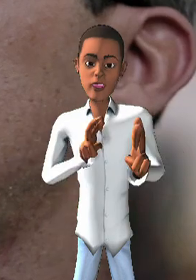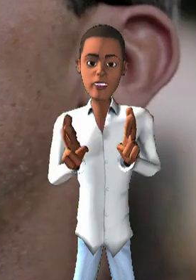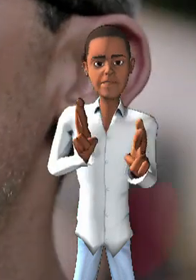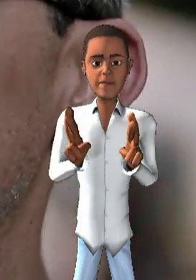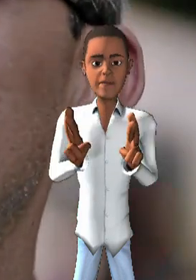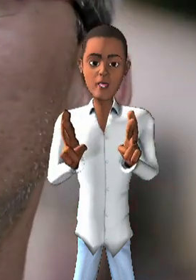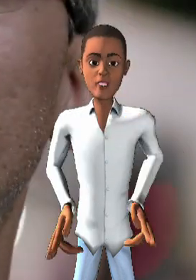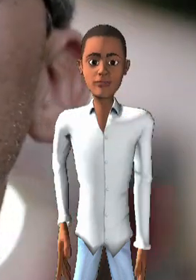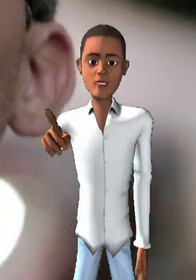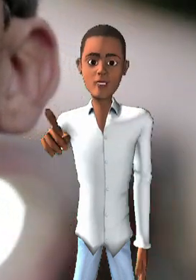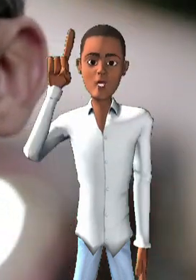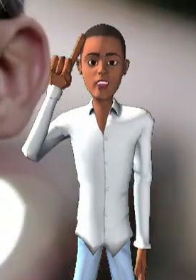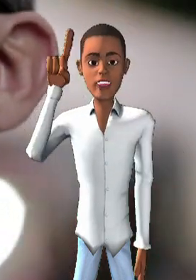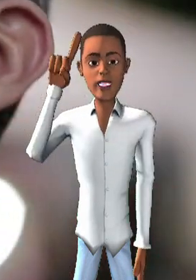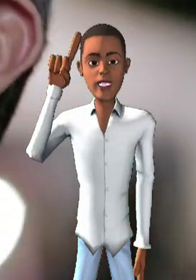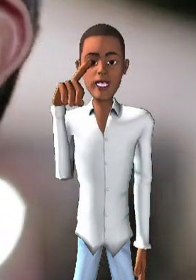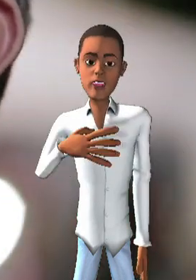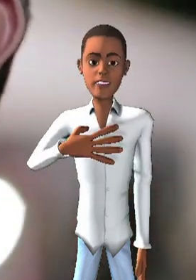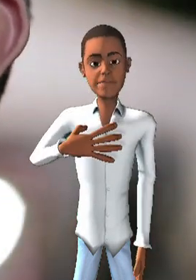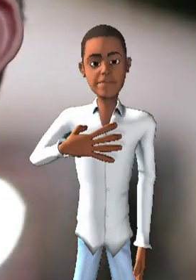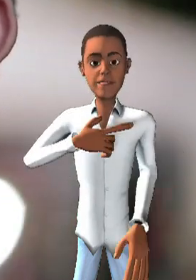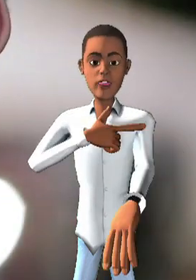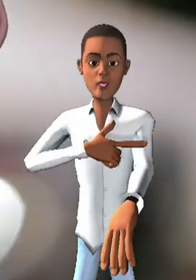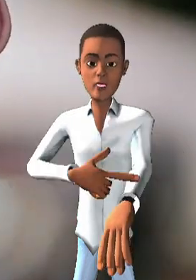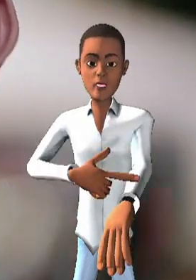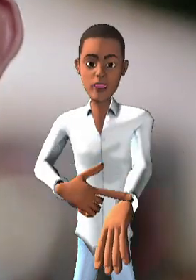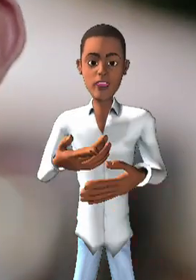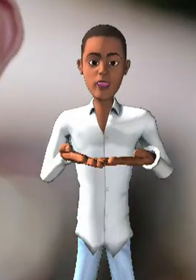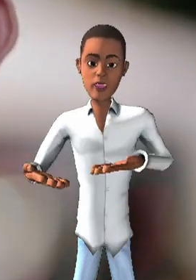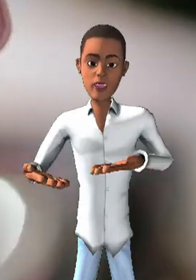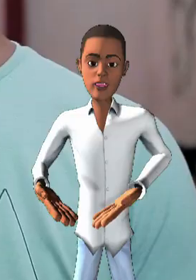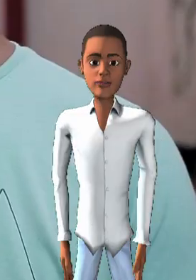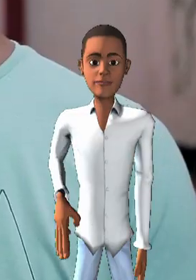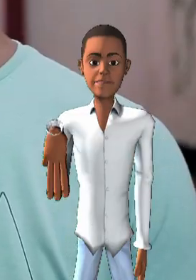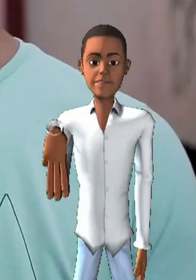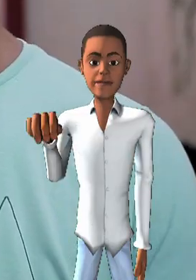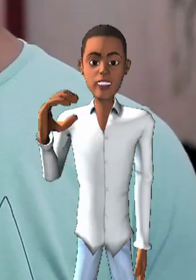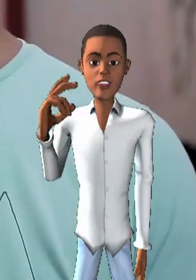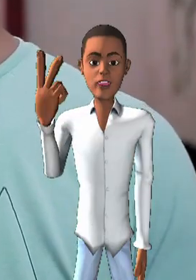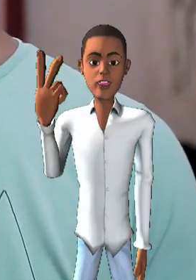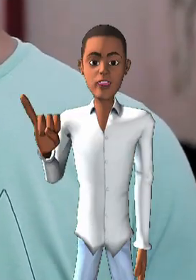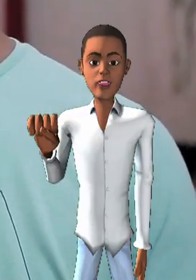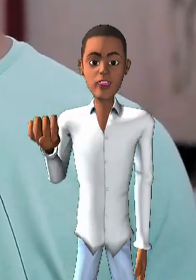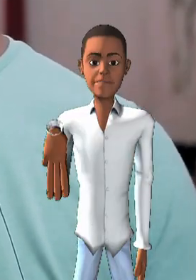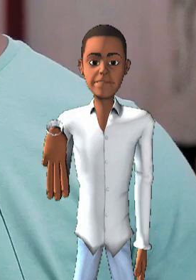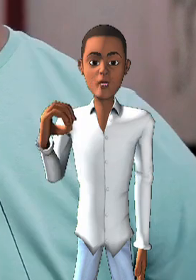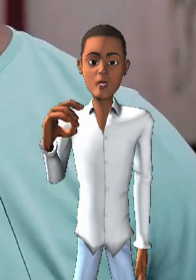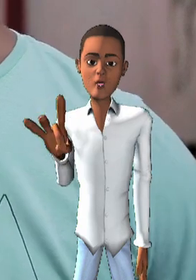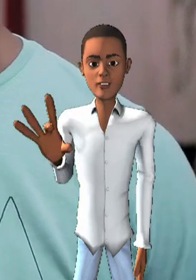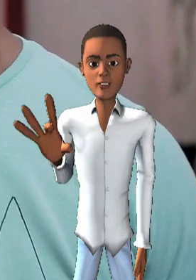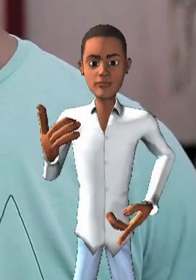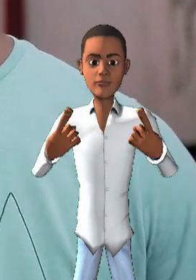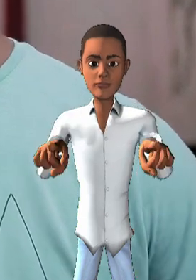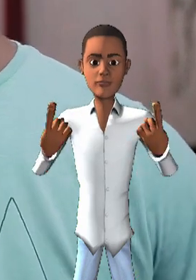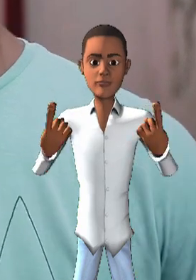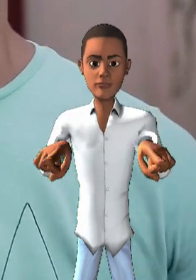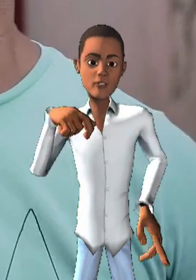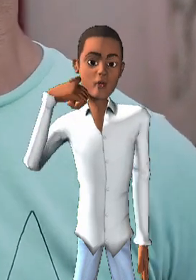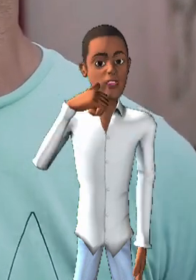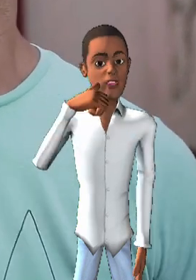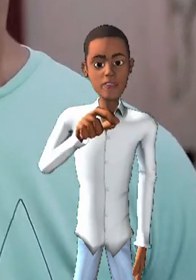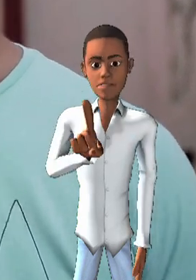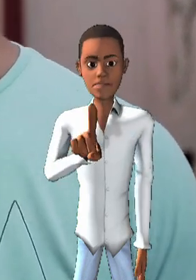nossas relações, no dia a dia, no modo como a gente é educado. Esse machismo, ele não se manifesta só em relação